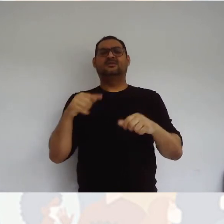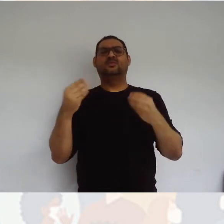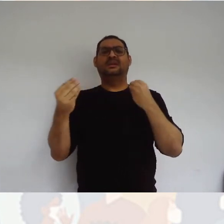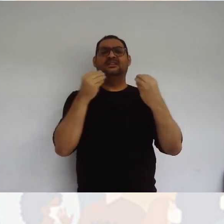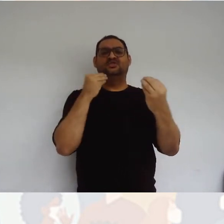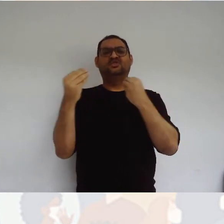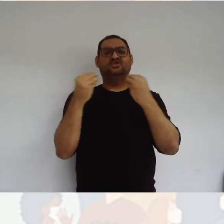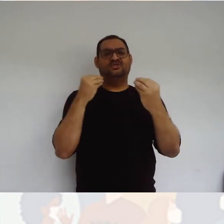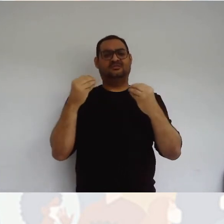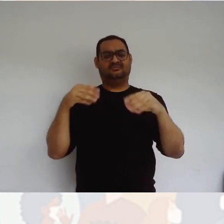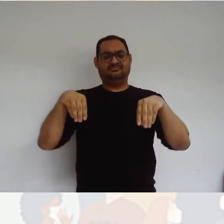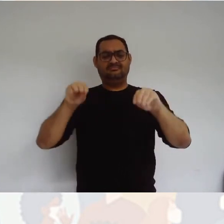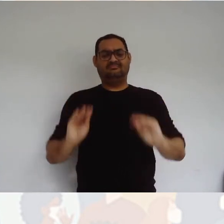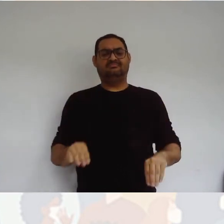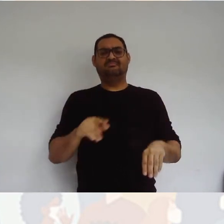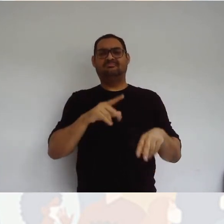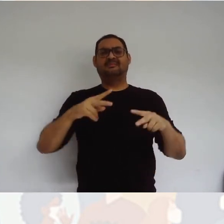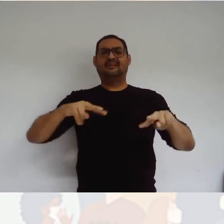ele